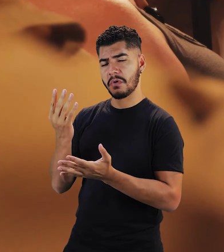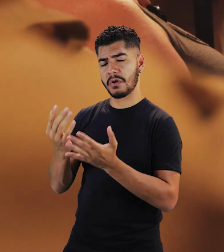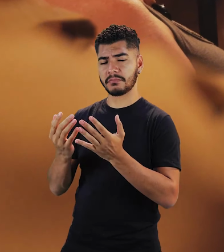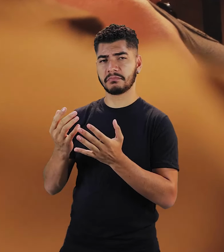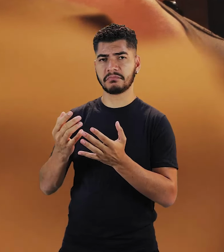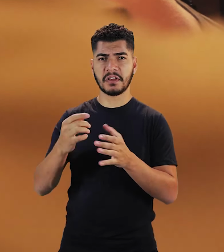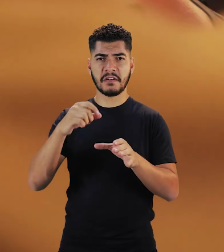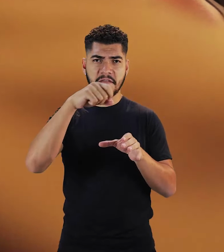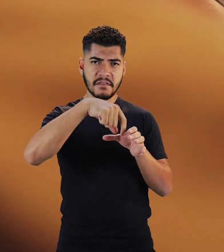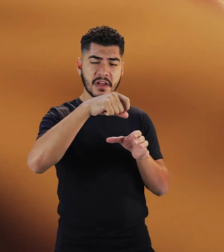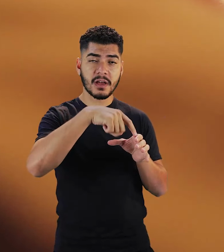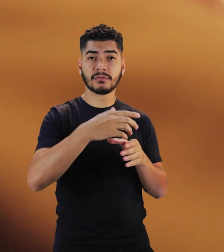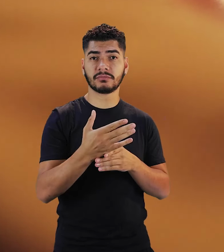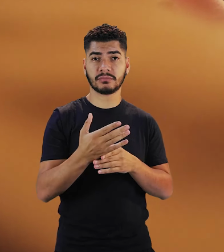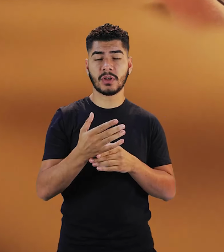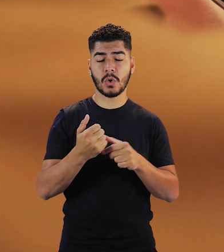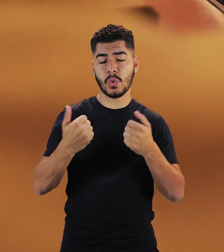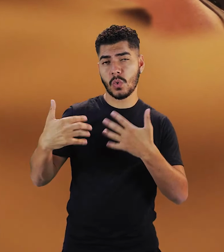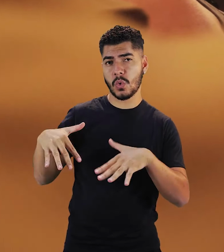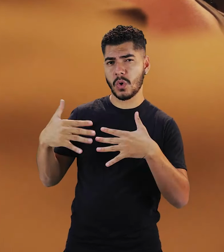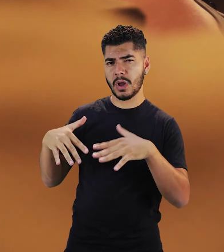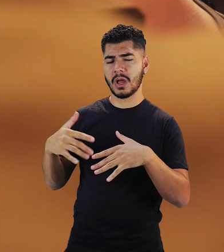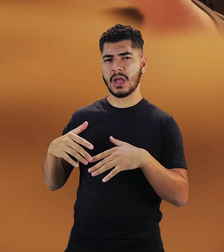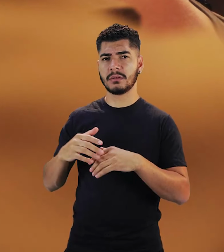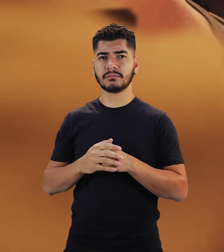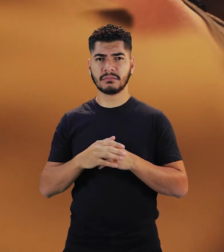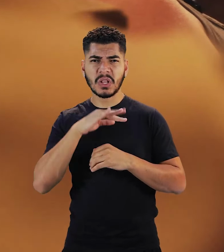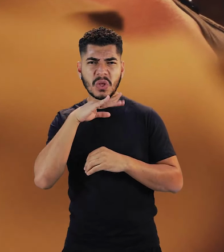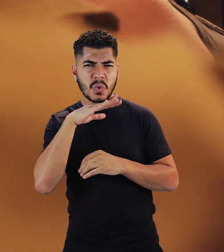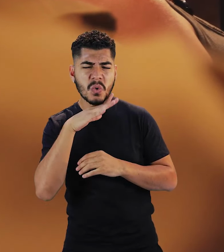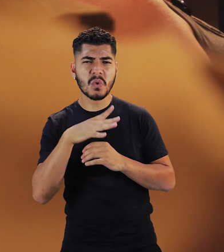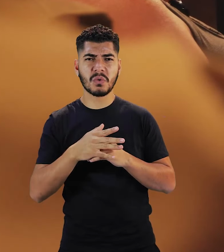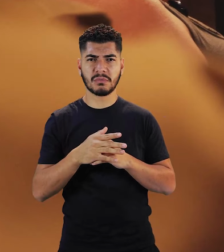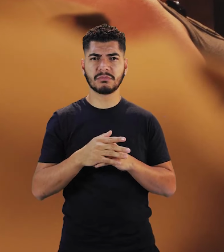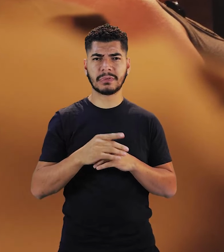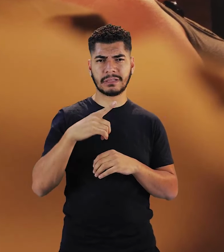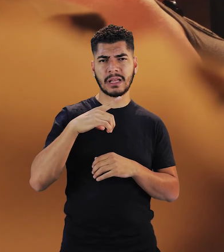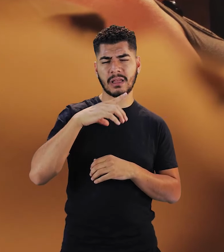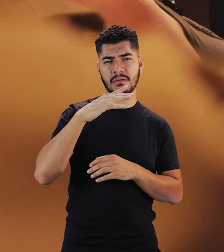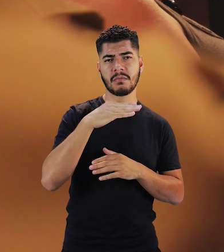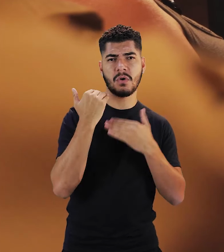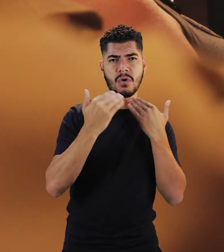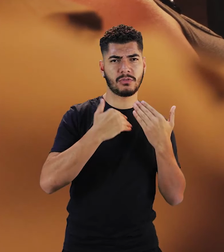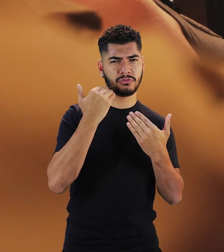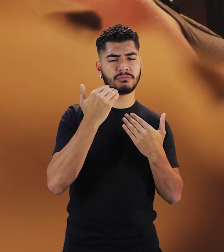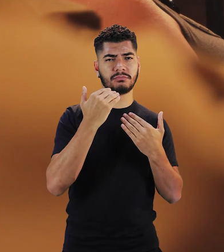ao terror, às formalidades, prometidos a uma morte desonrosa, mas registrada.